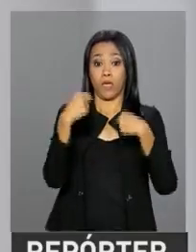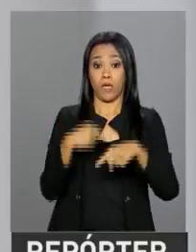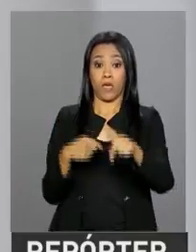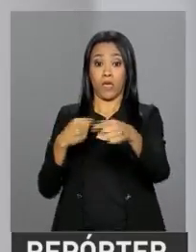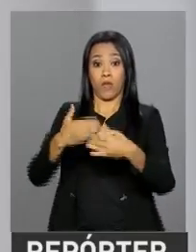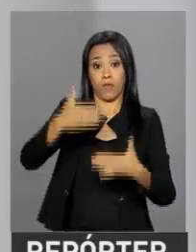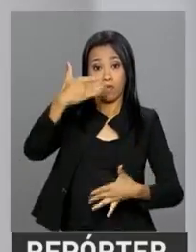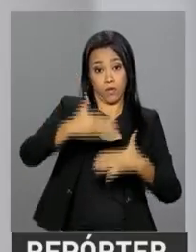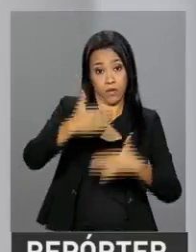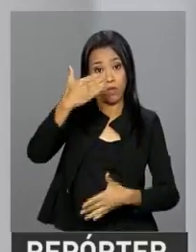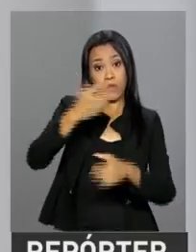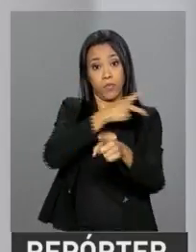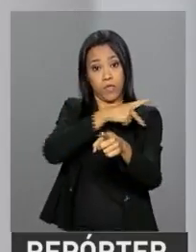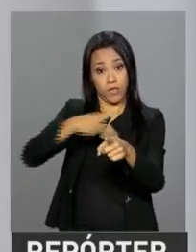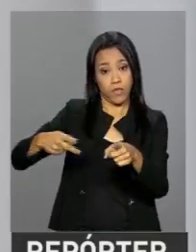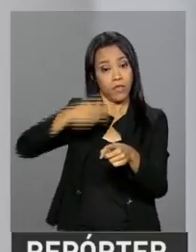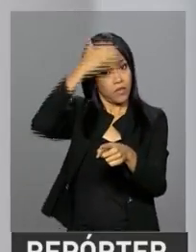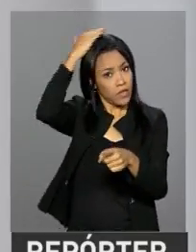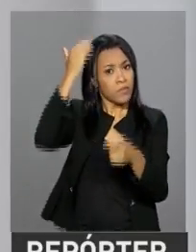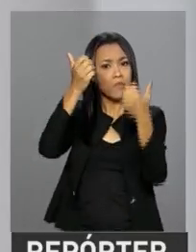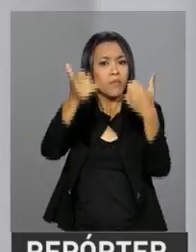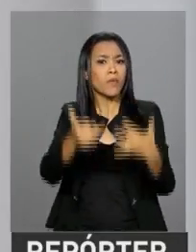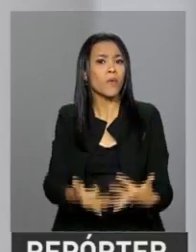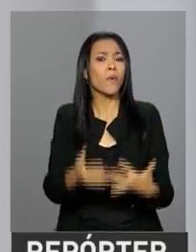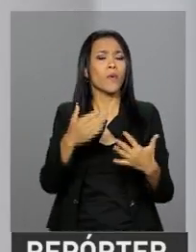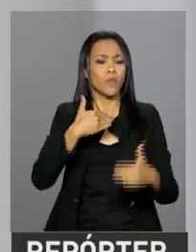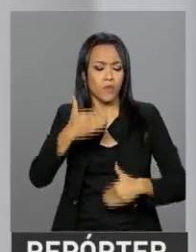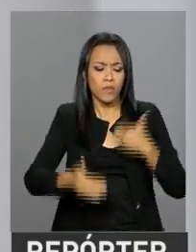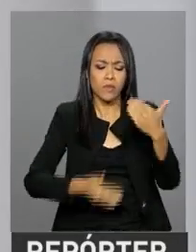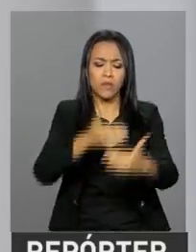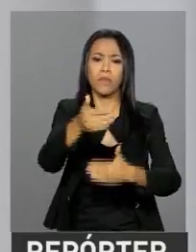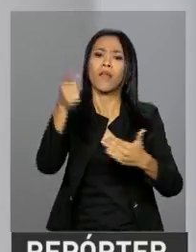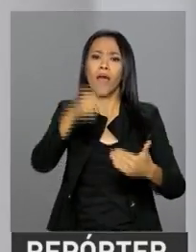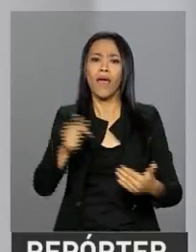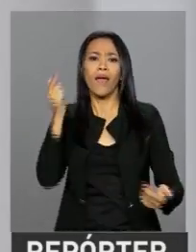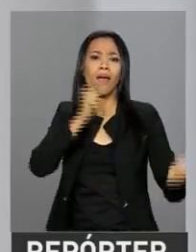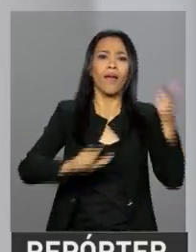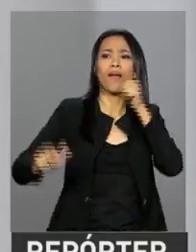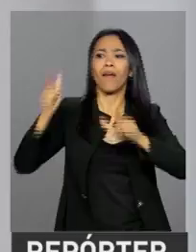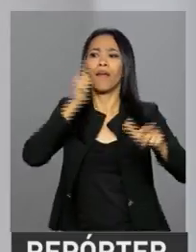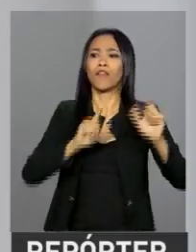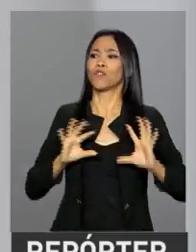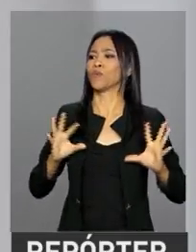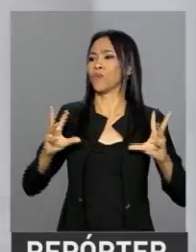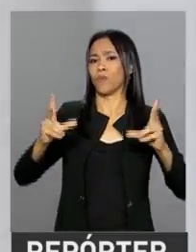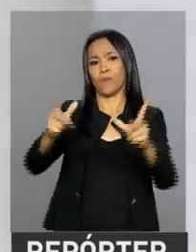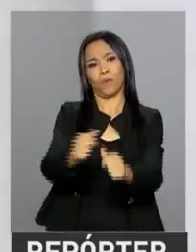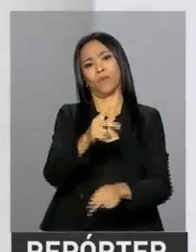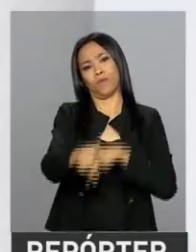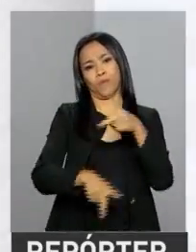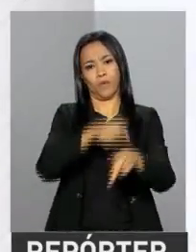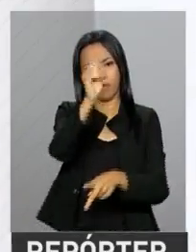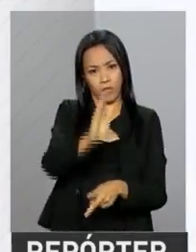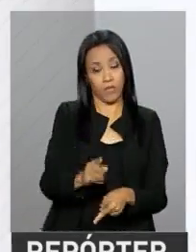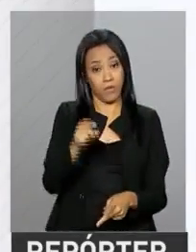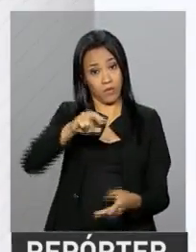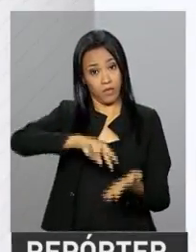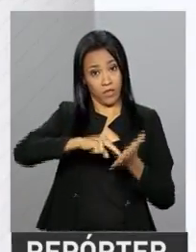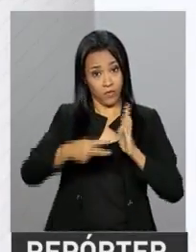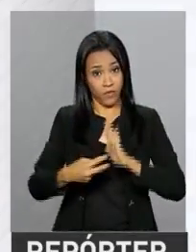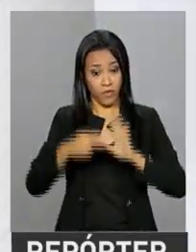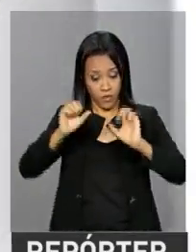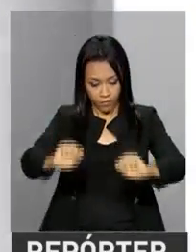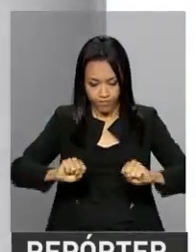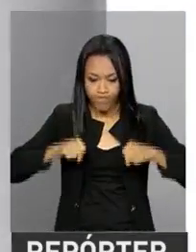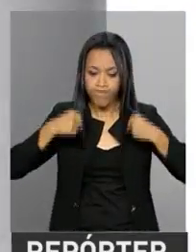Michel Temer destacou que o crescimento é uma conquista de todos os brasileiros e representa um renascimento da economia